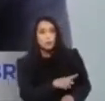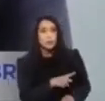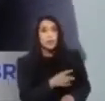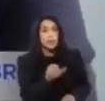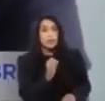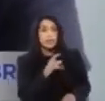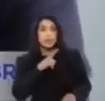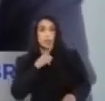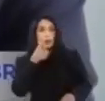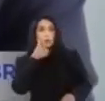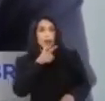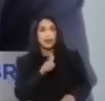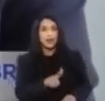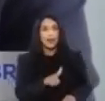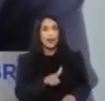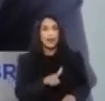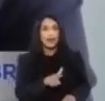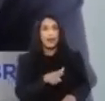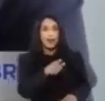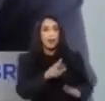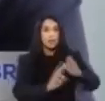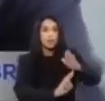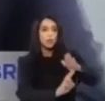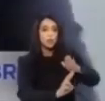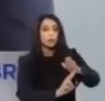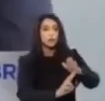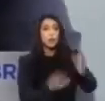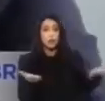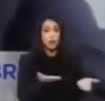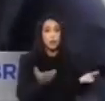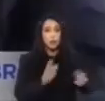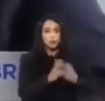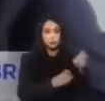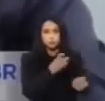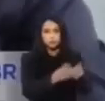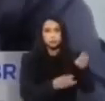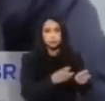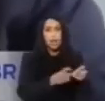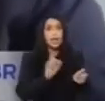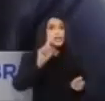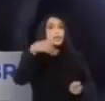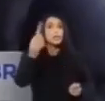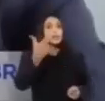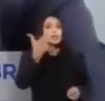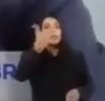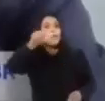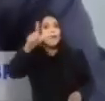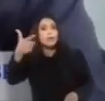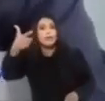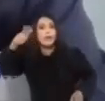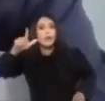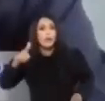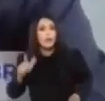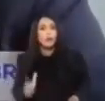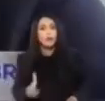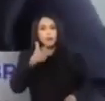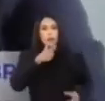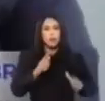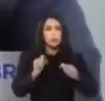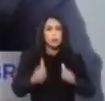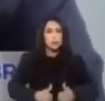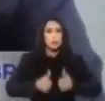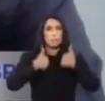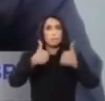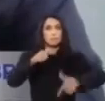dessa rodovia, mas lá na frente está vindo essa outra rodovia aqui, tem aquela outra. Eu formo um sistema, eu otimizo meus custos, eu